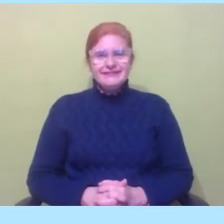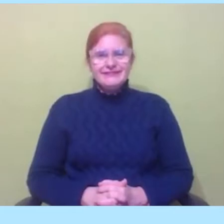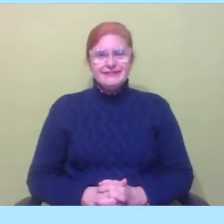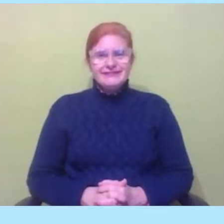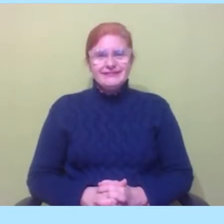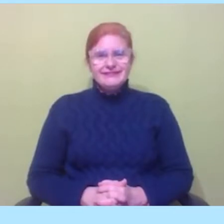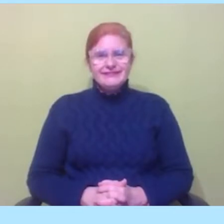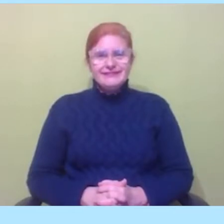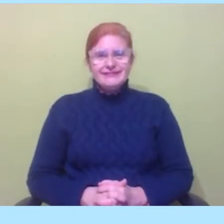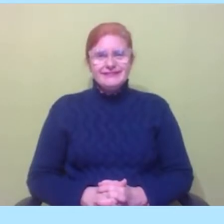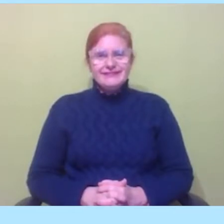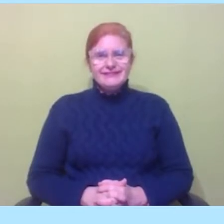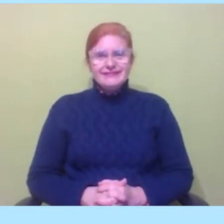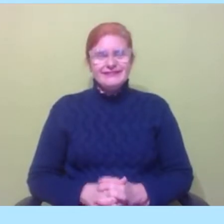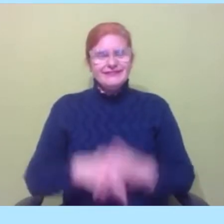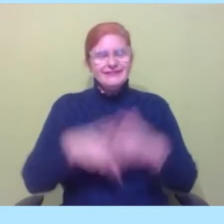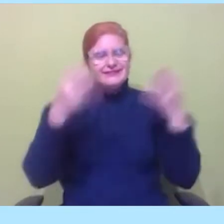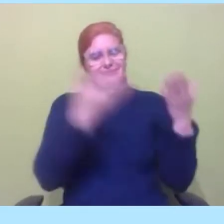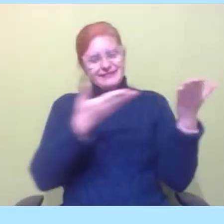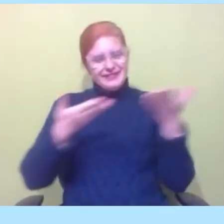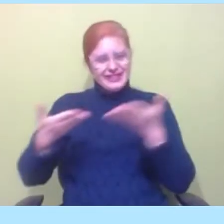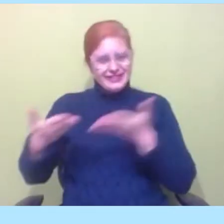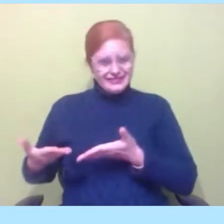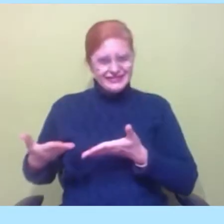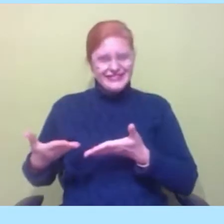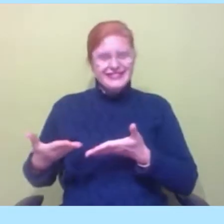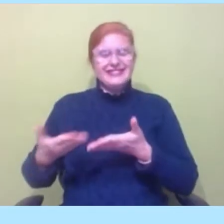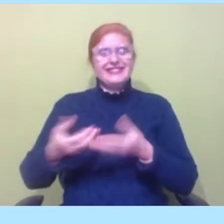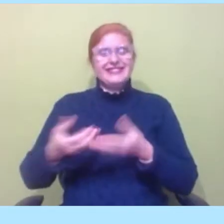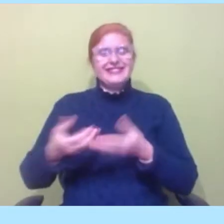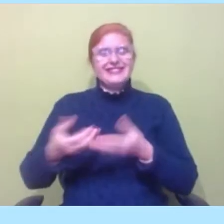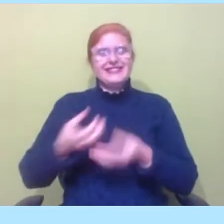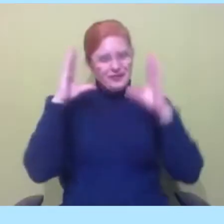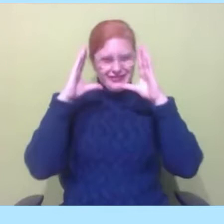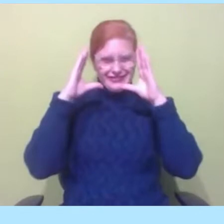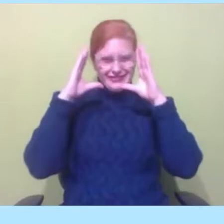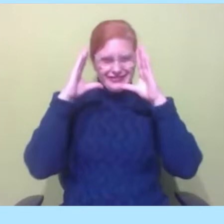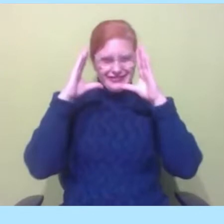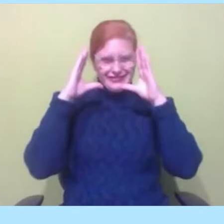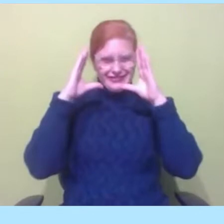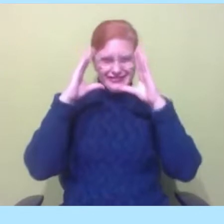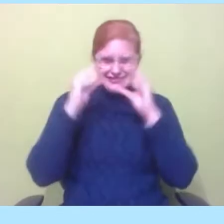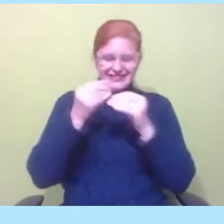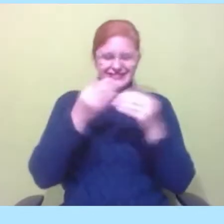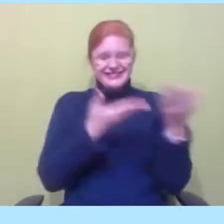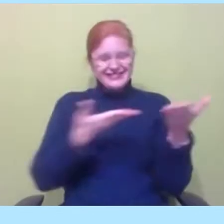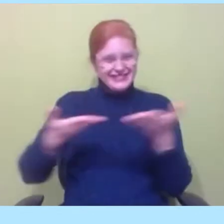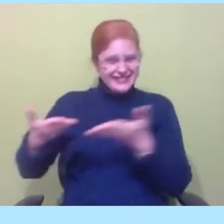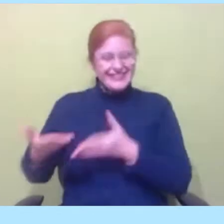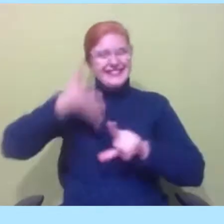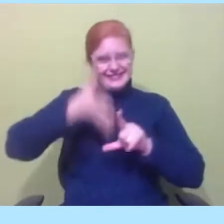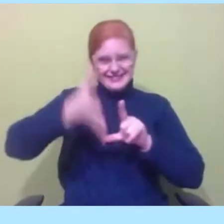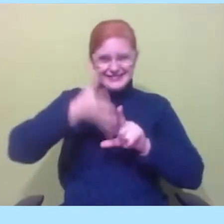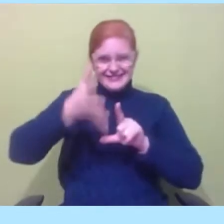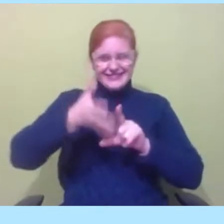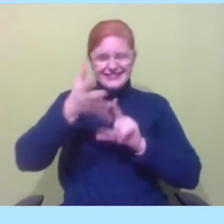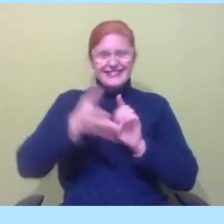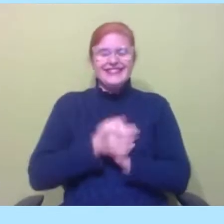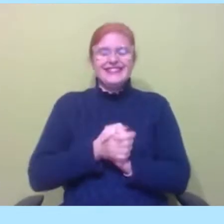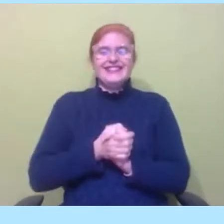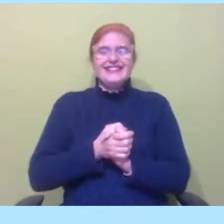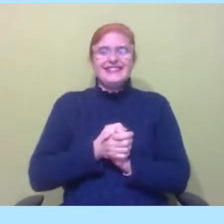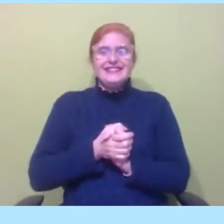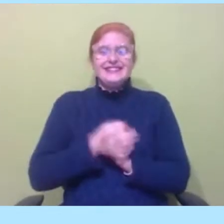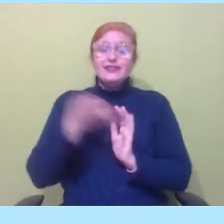Bom, muito bem-vindas, né? Boa noite, bem-vindas a esse webinário. Esse é o quarto webinário que a gente